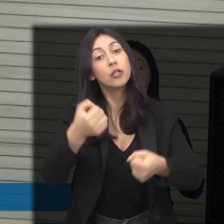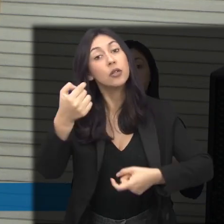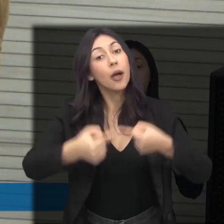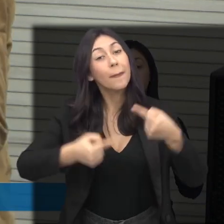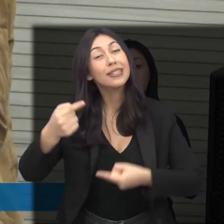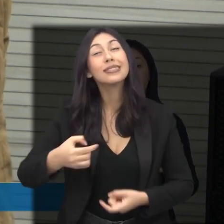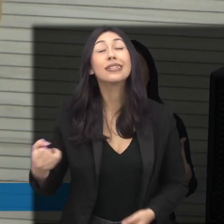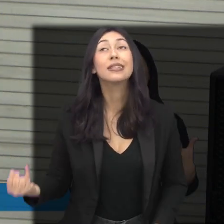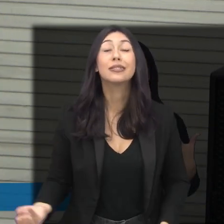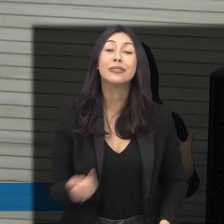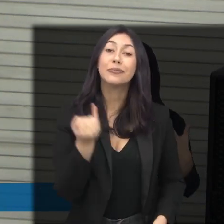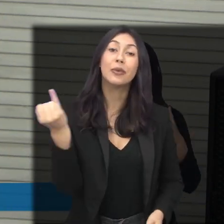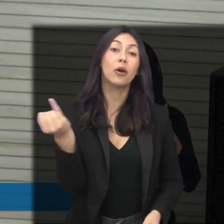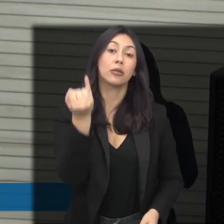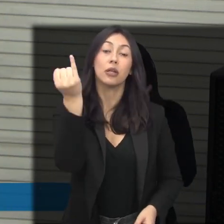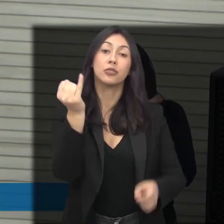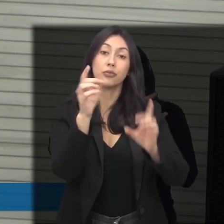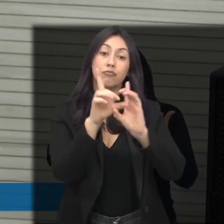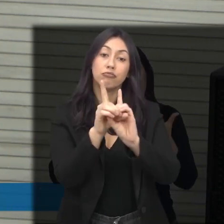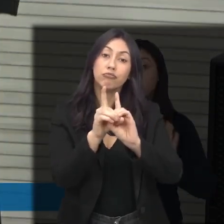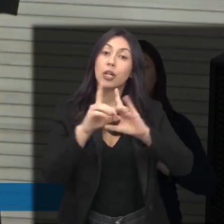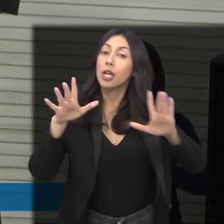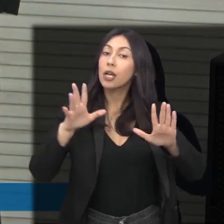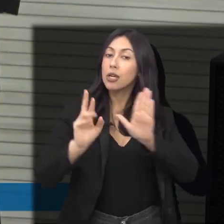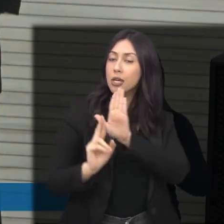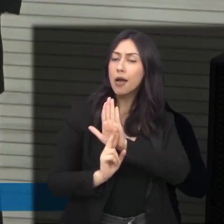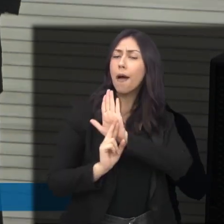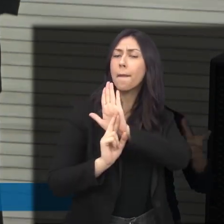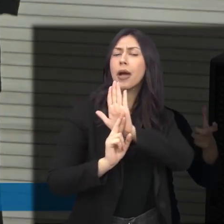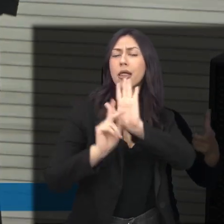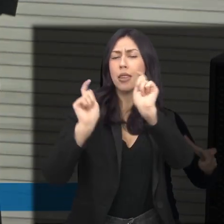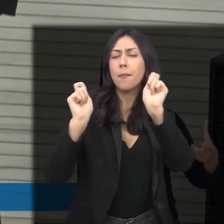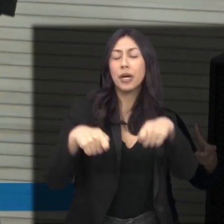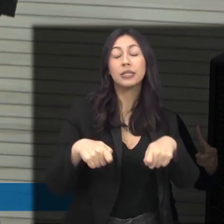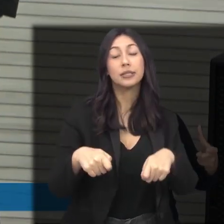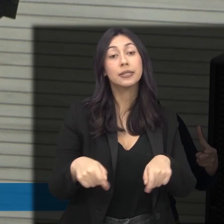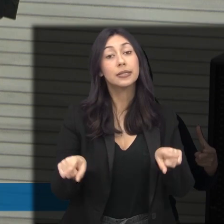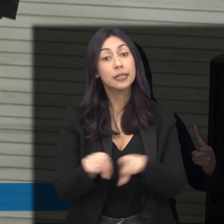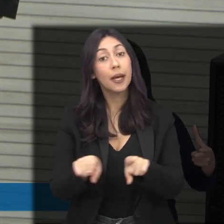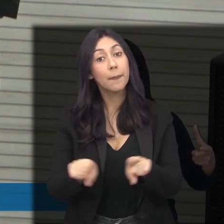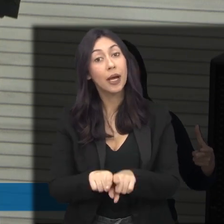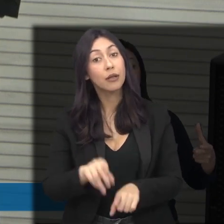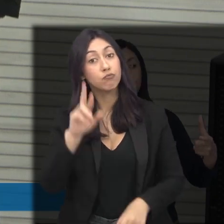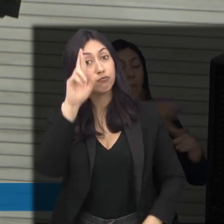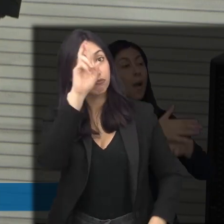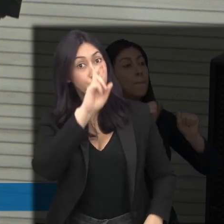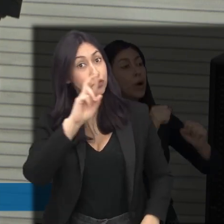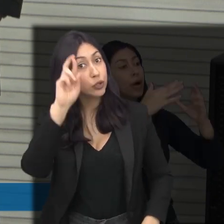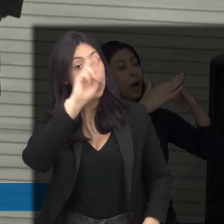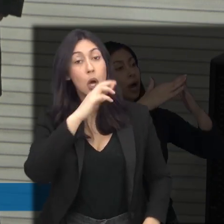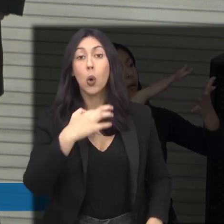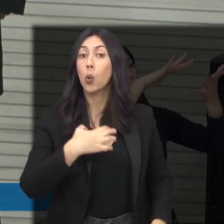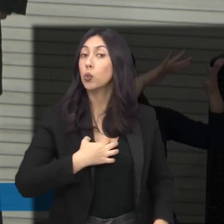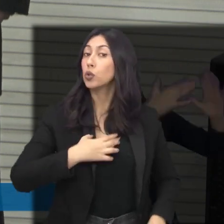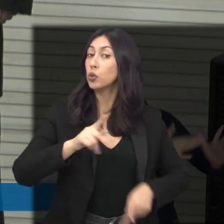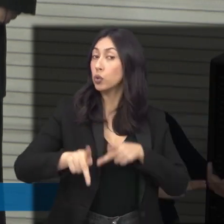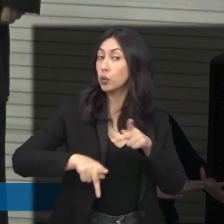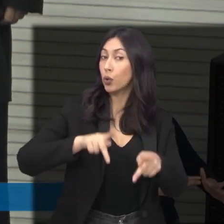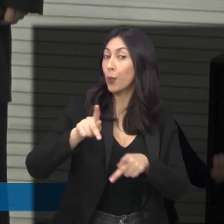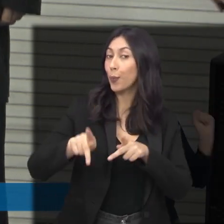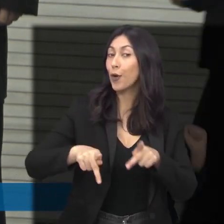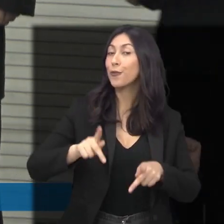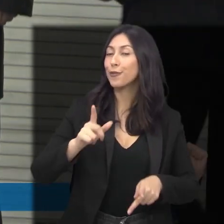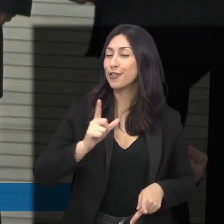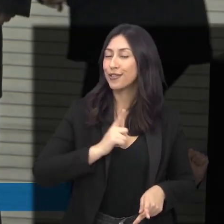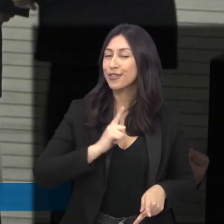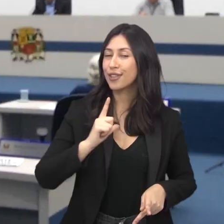com a política é essencial em uma democracia representativa. E fiscalizar é a maneira que o povo tem